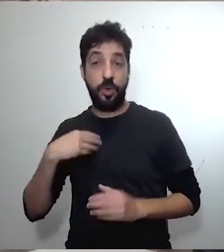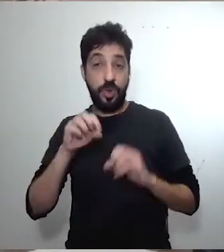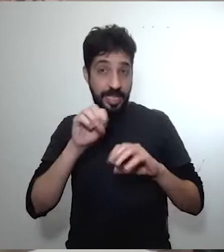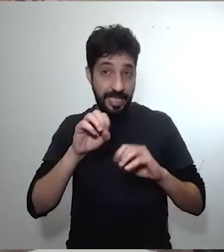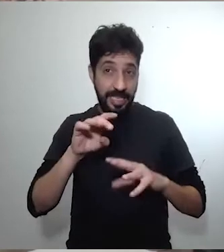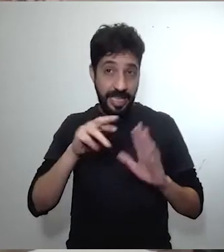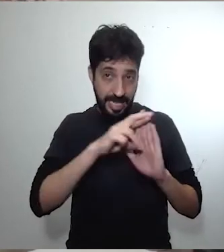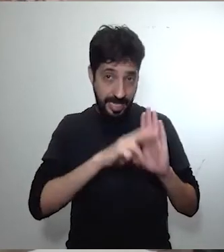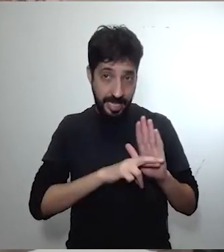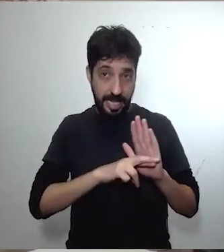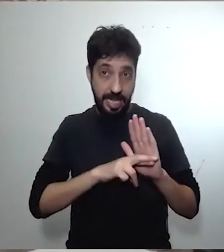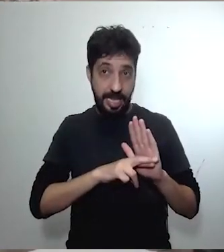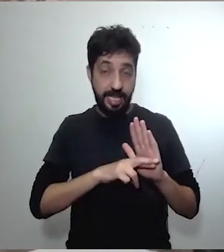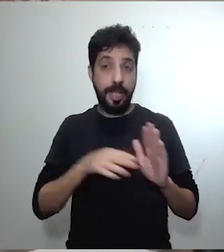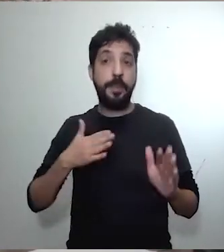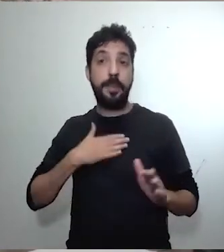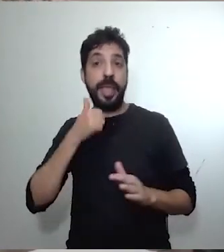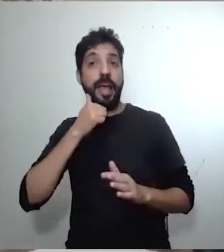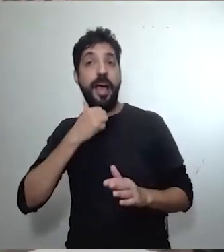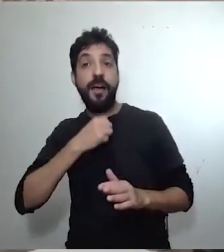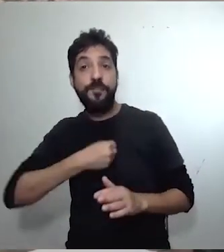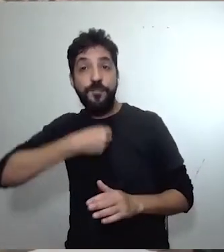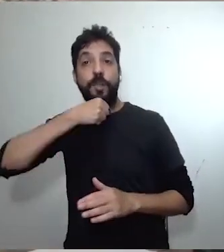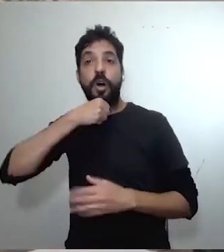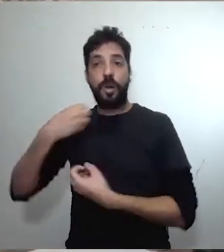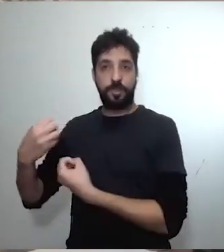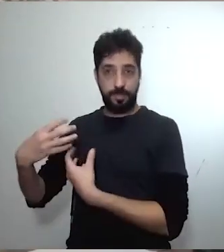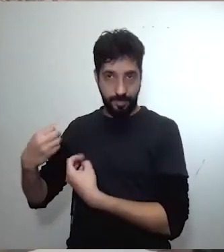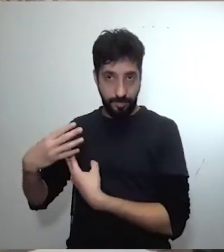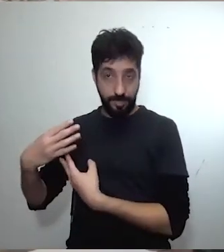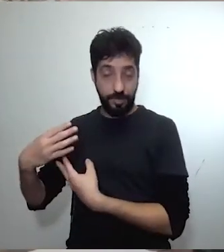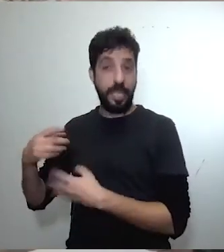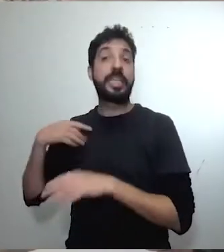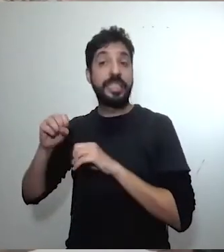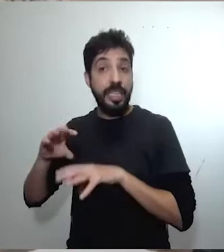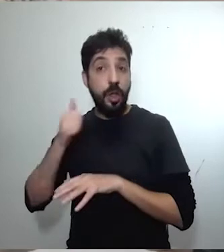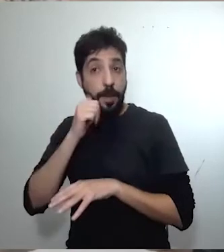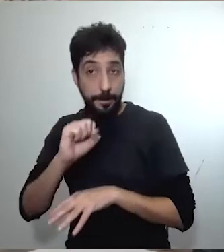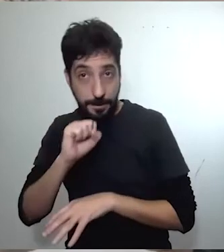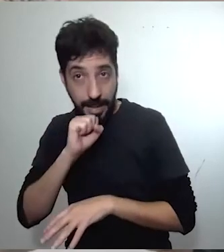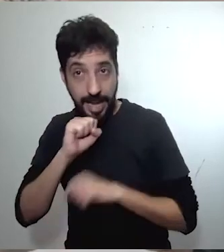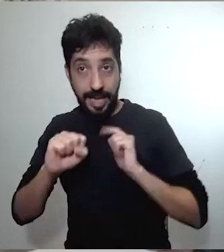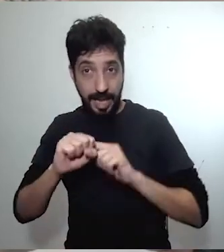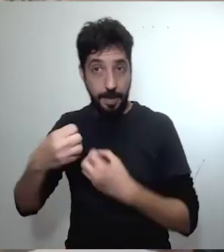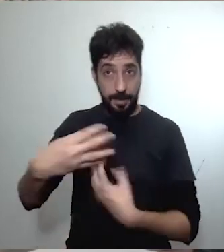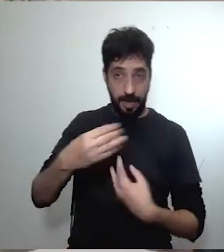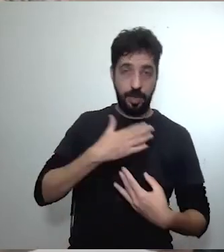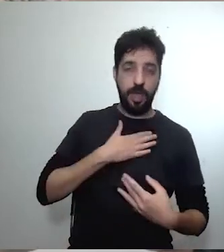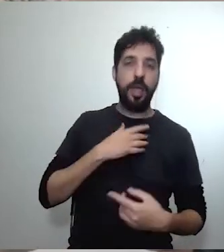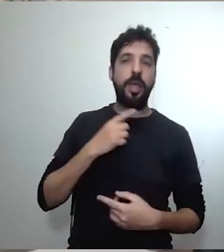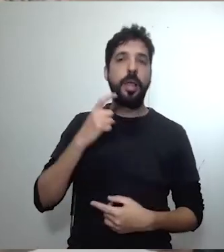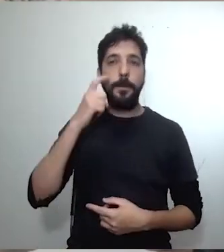aprendi com a minha avó, que passou para minha mãe, que passou para mim. É um biscoitinho